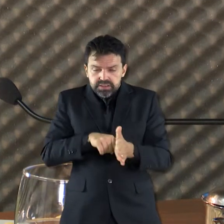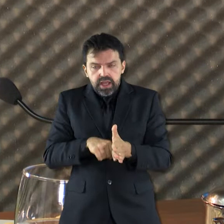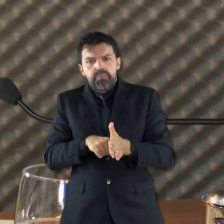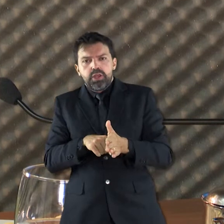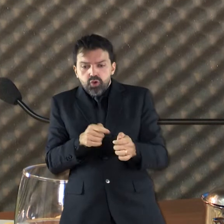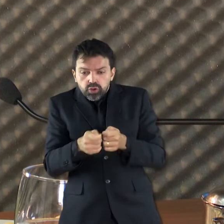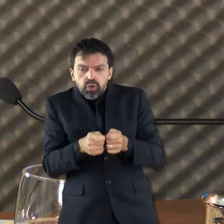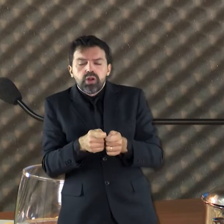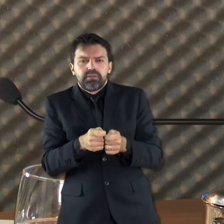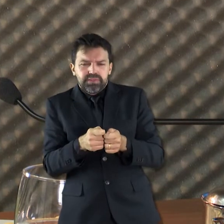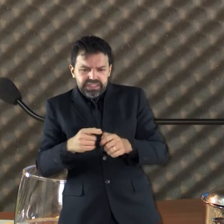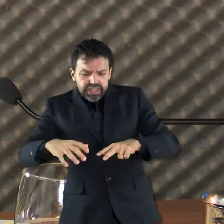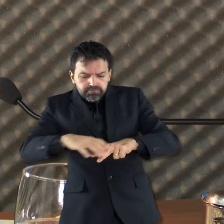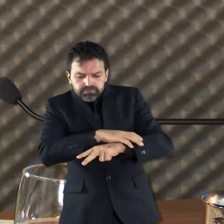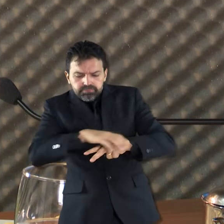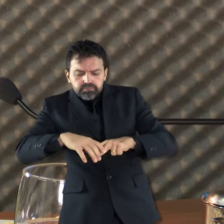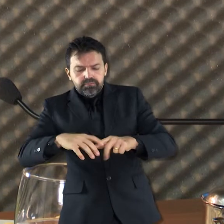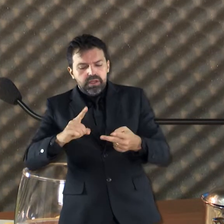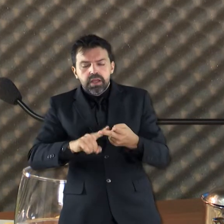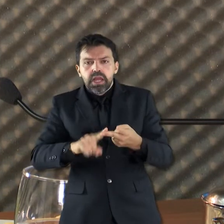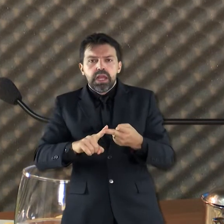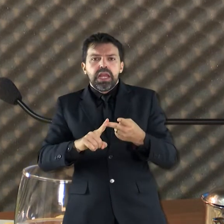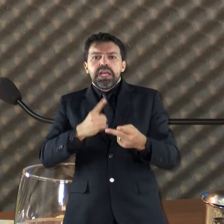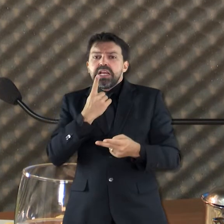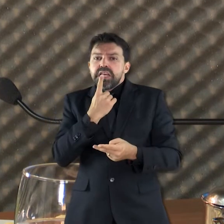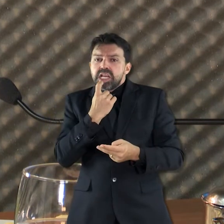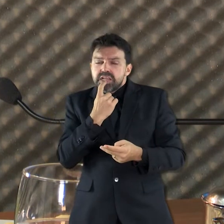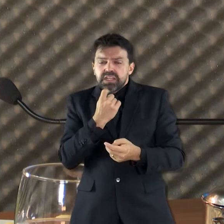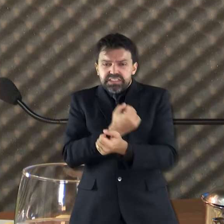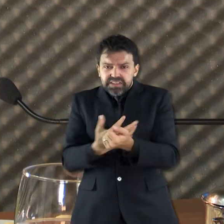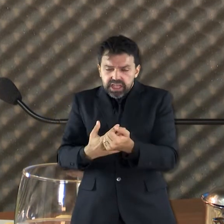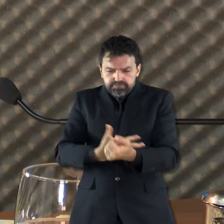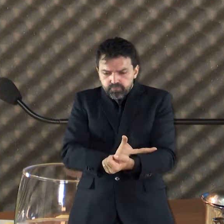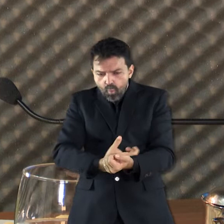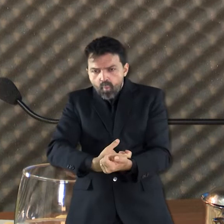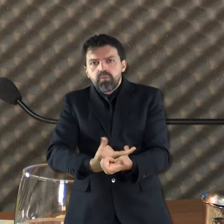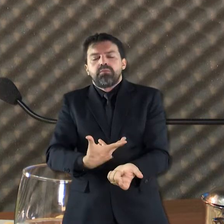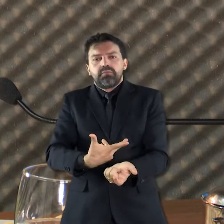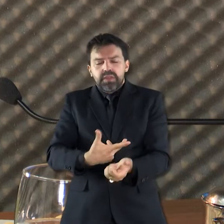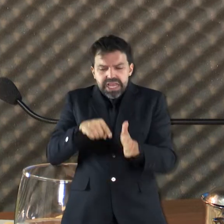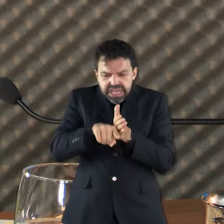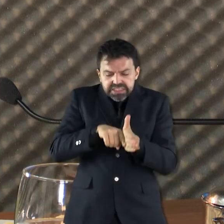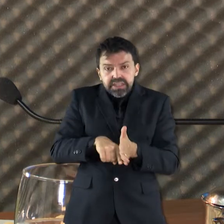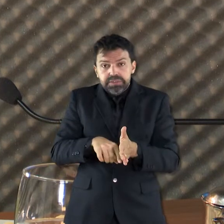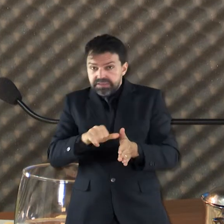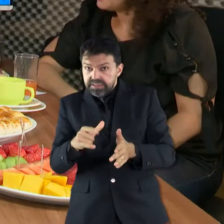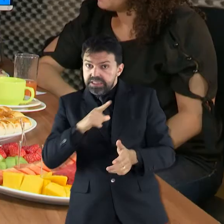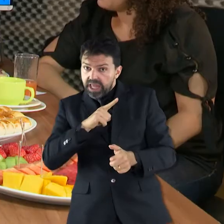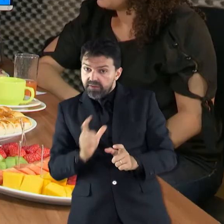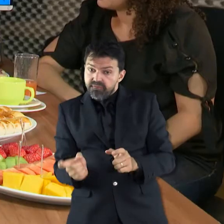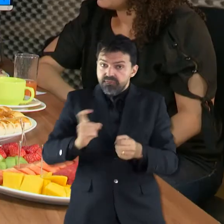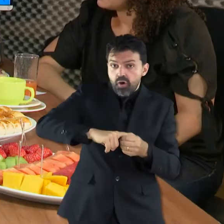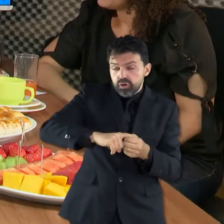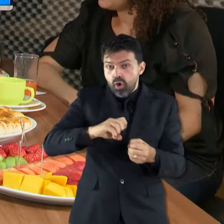faz tomografia e exame de sangue. Exame de sangue atrás de marcador tumoral e a tomografia para ver se o bicho voltou, né? Aí você faz